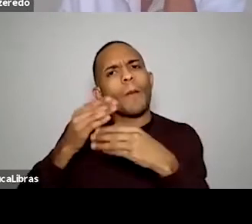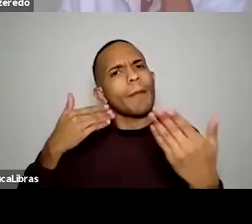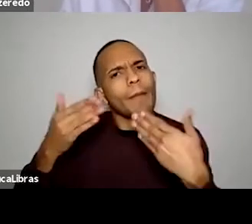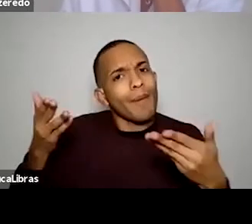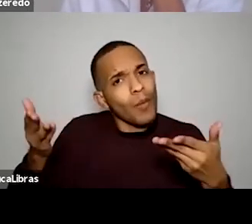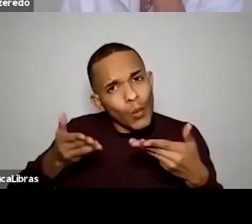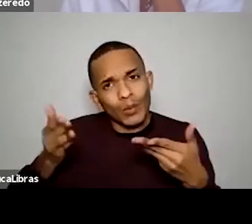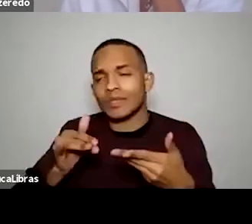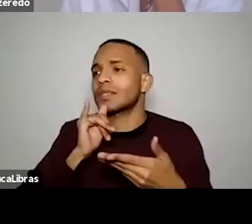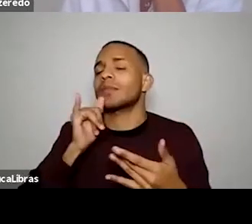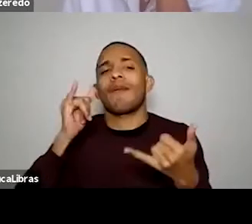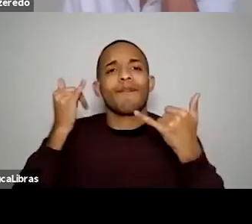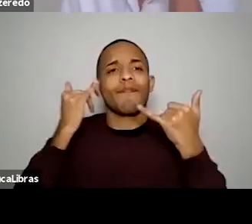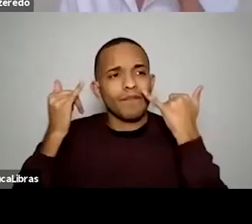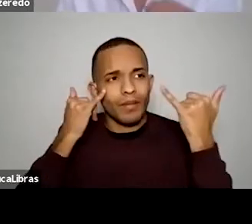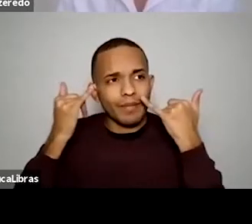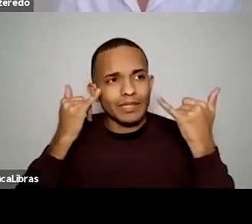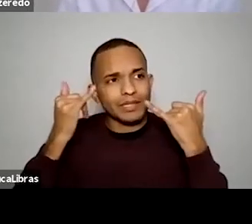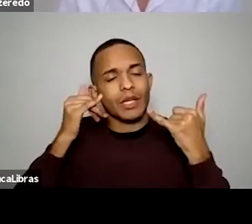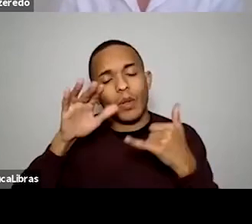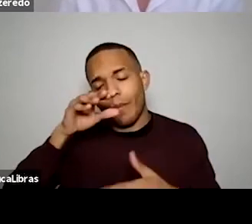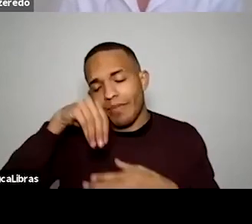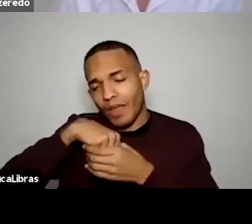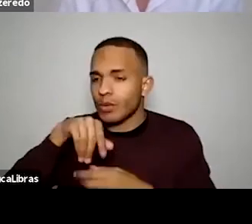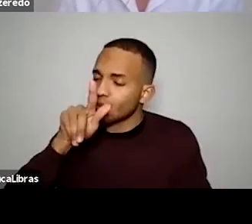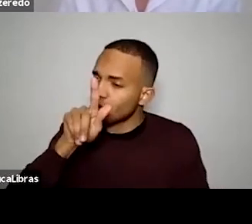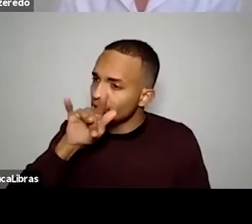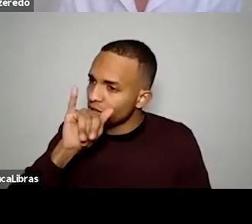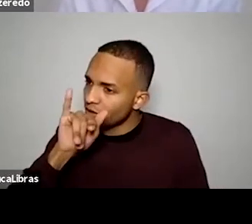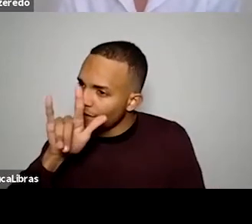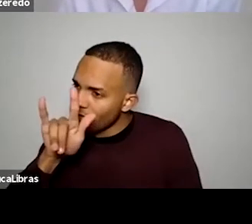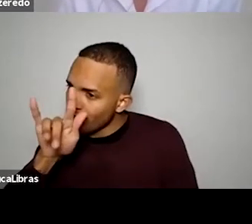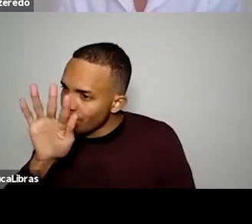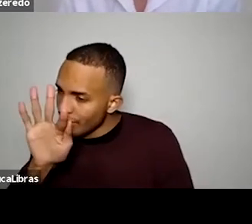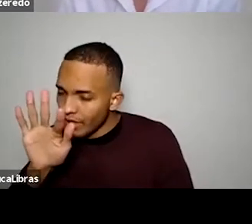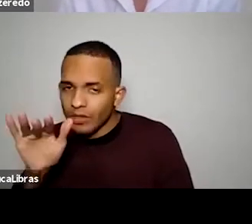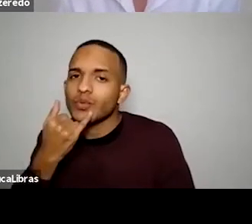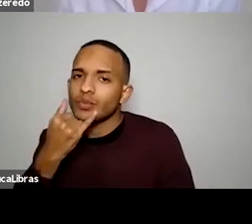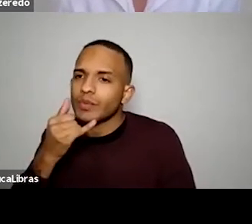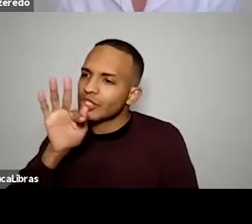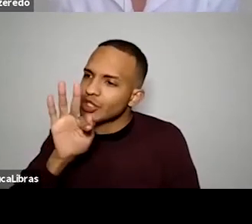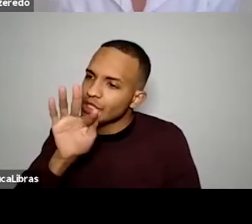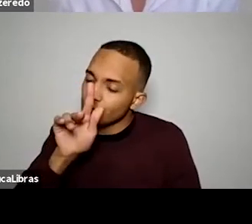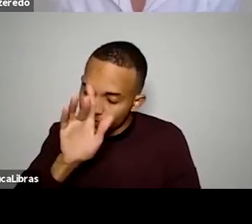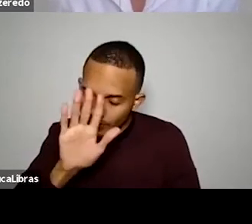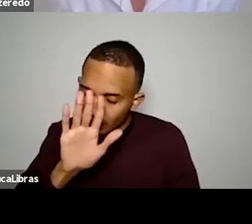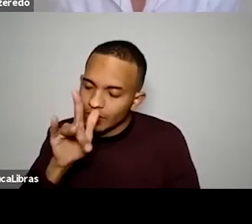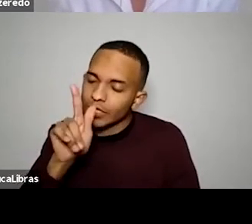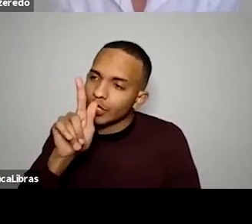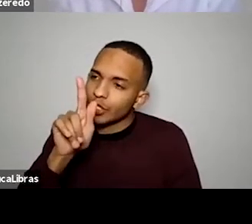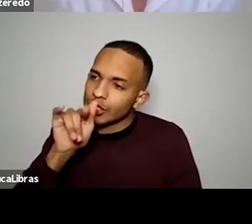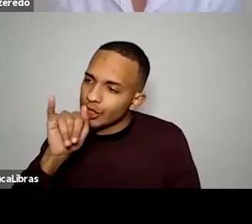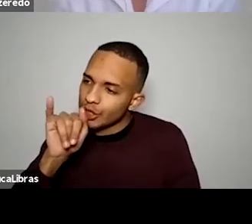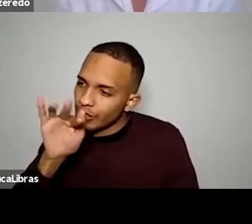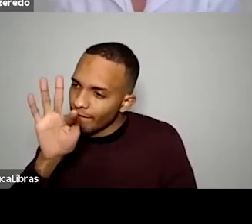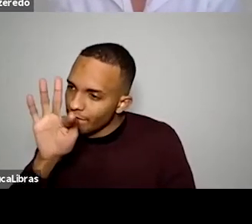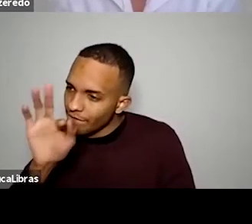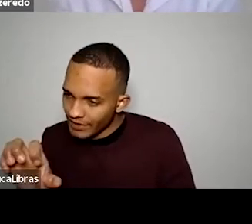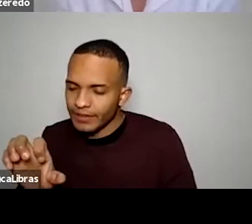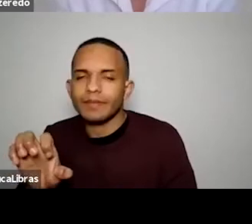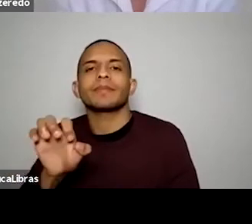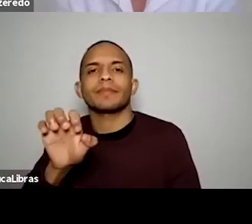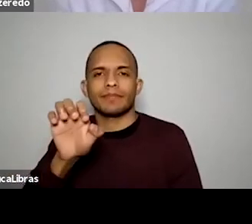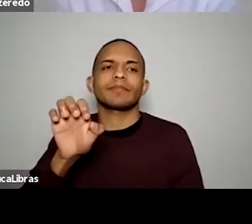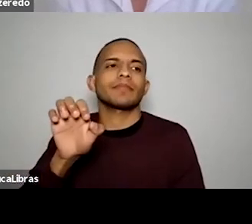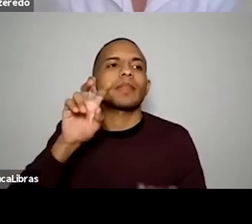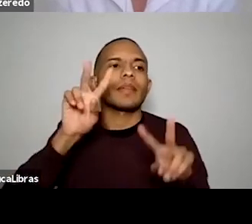que eu participava dentro do GIF, né? Eu falava, como que a gente democratiza todas essas informações para chegar na base, para